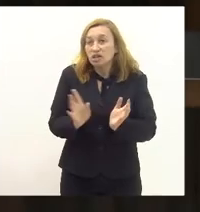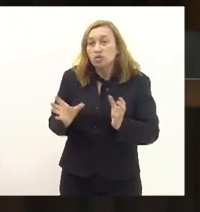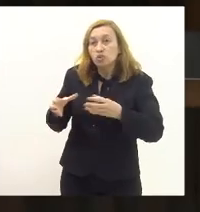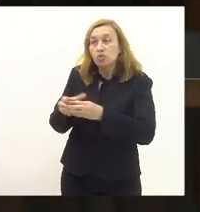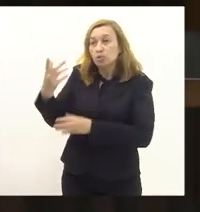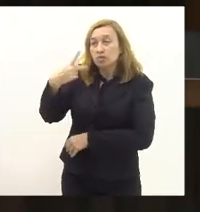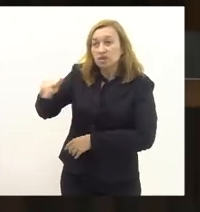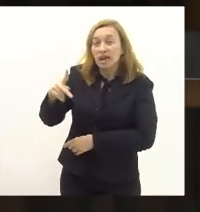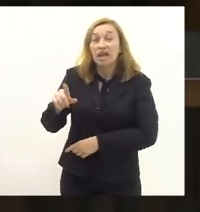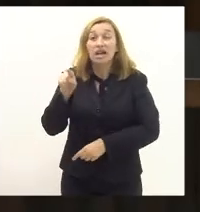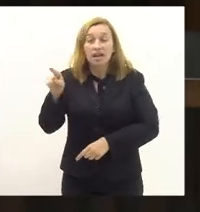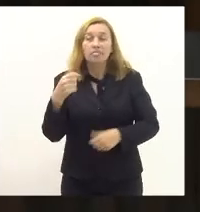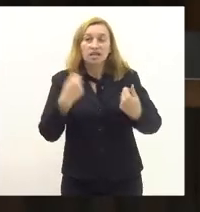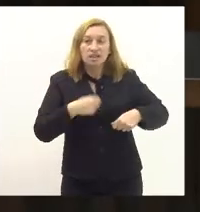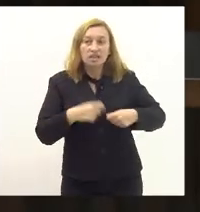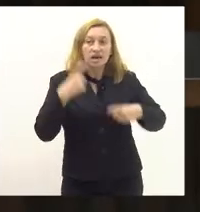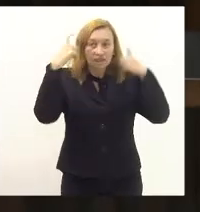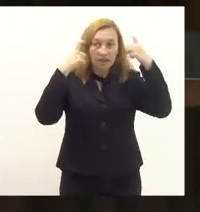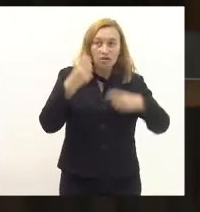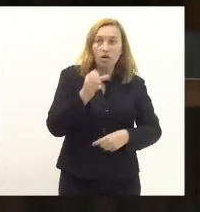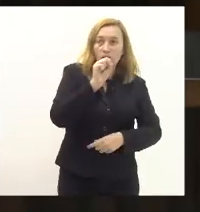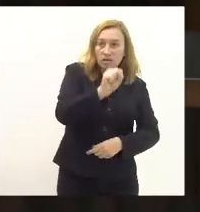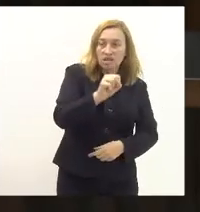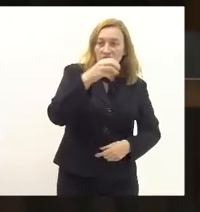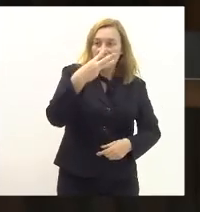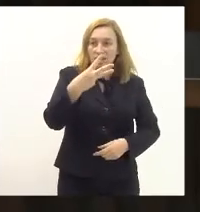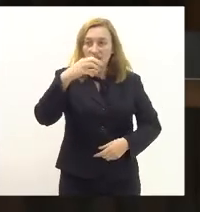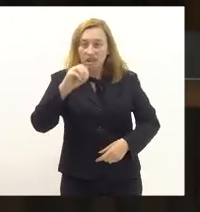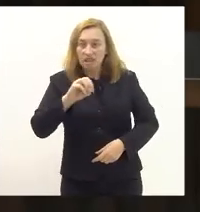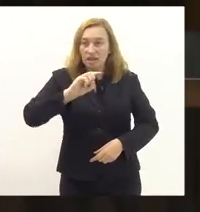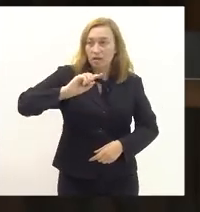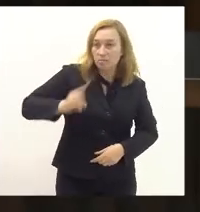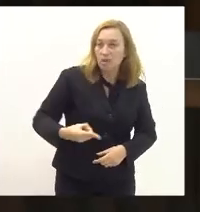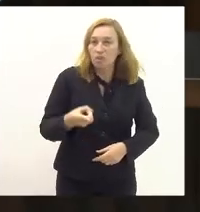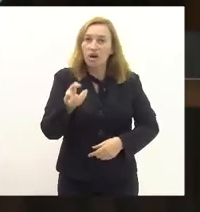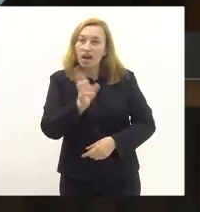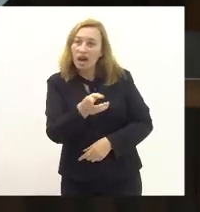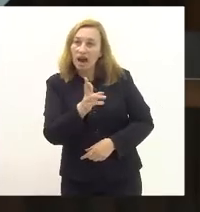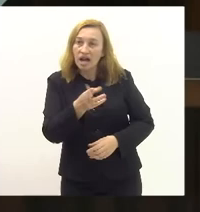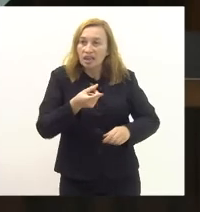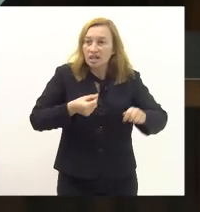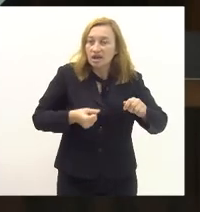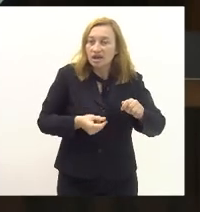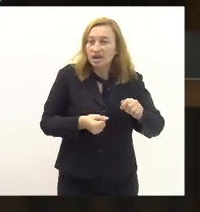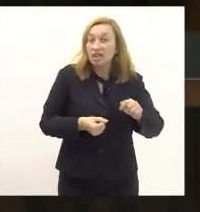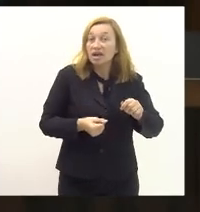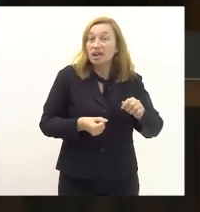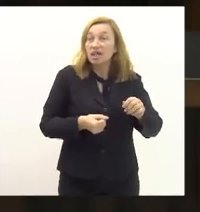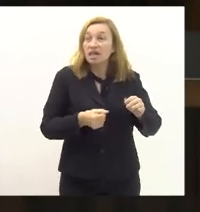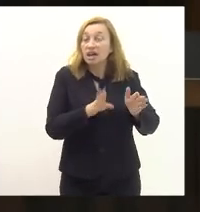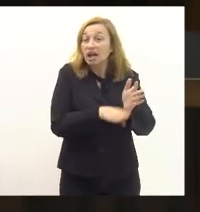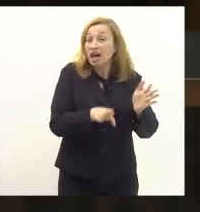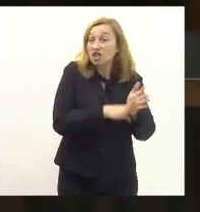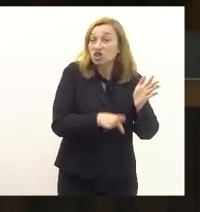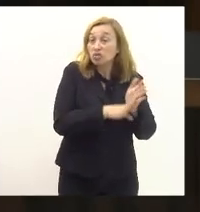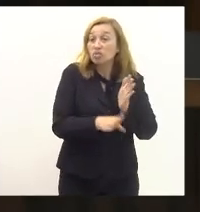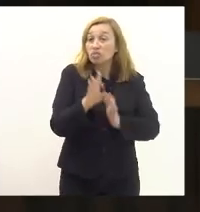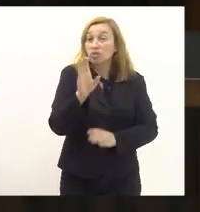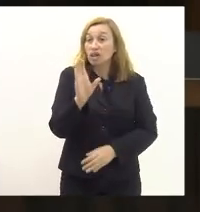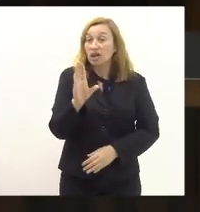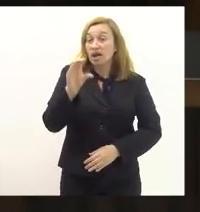ele deveria estar preocupado com os R$830 mil que gastou no camarote dele. É isso que ele tem que